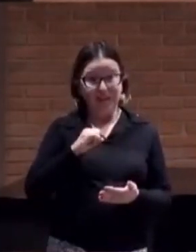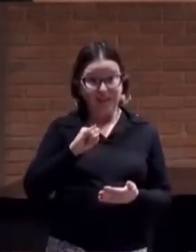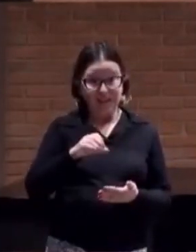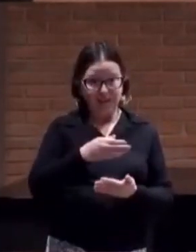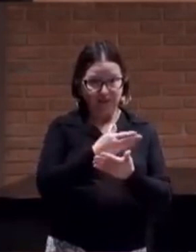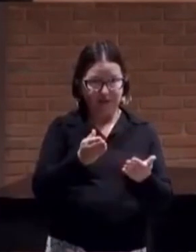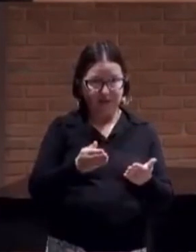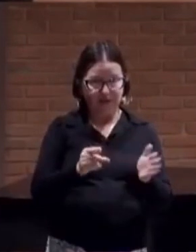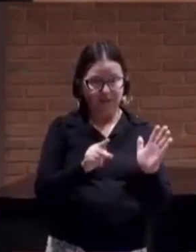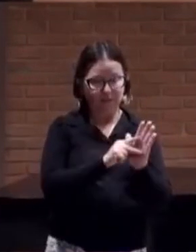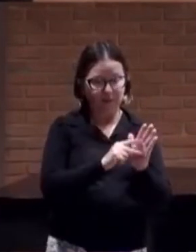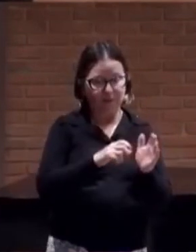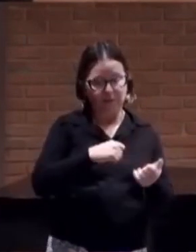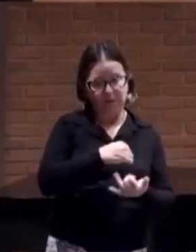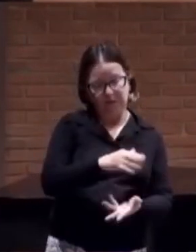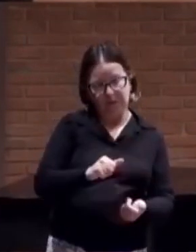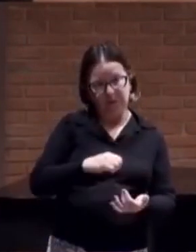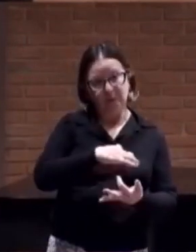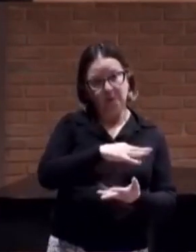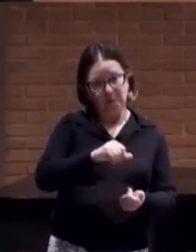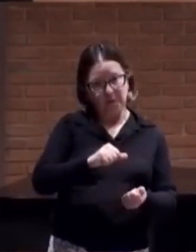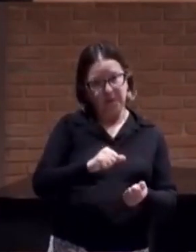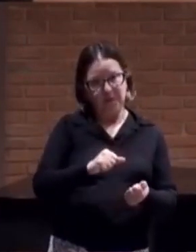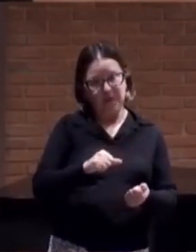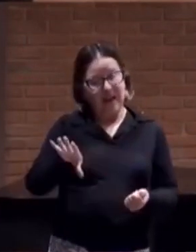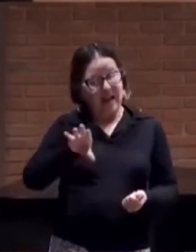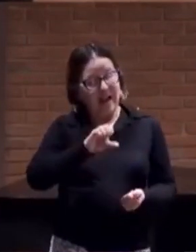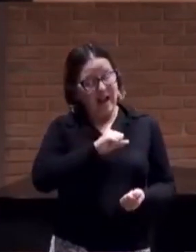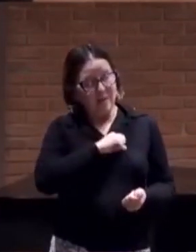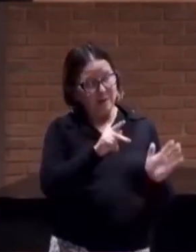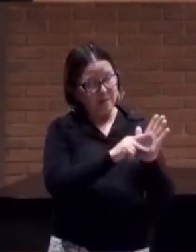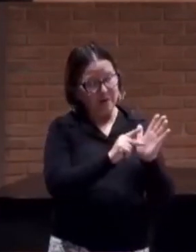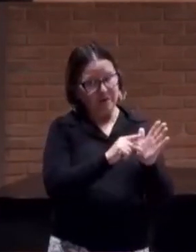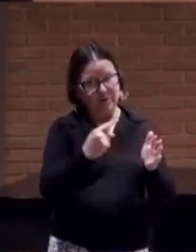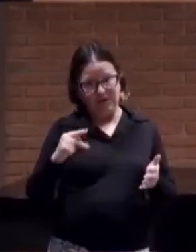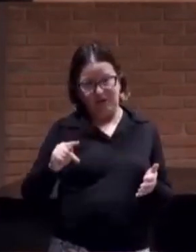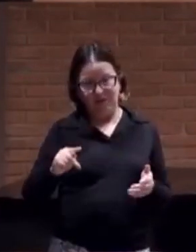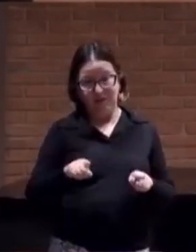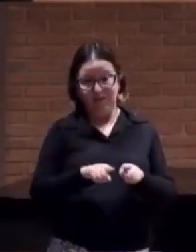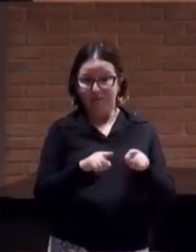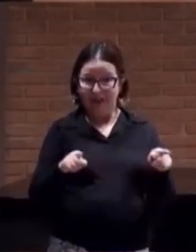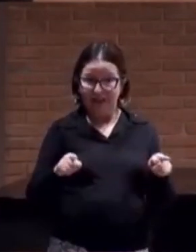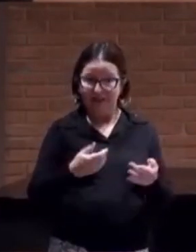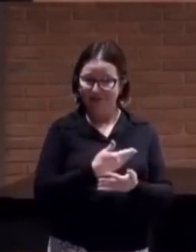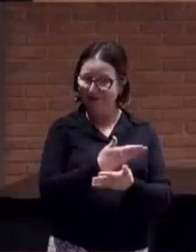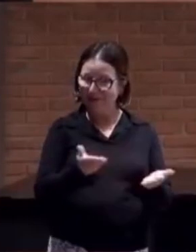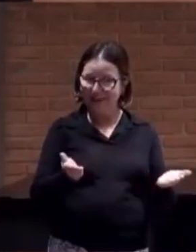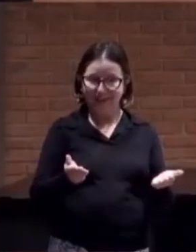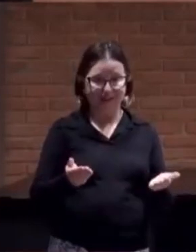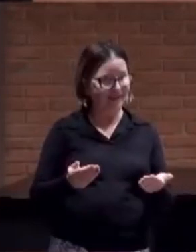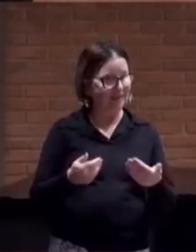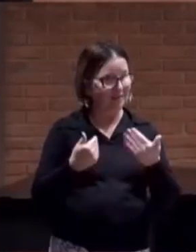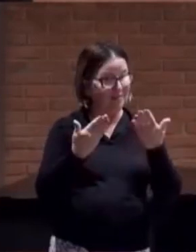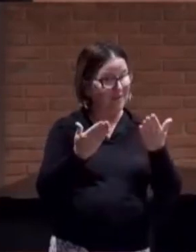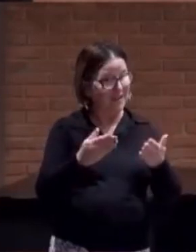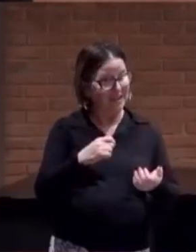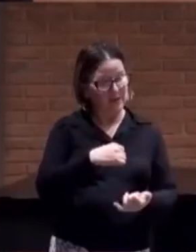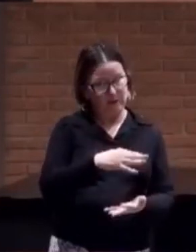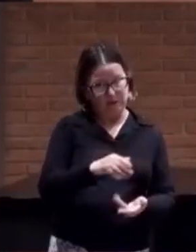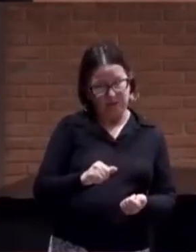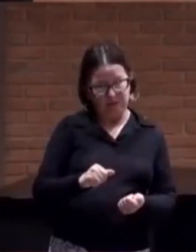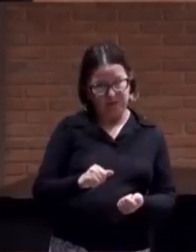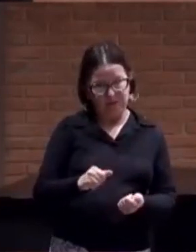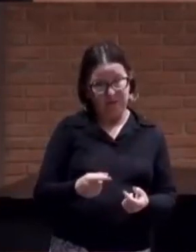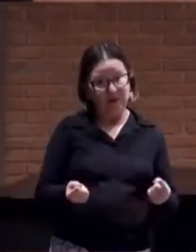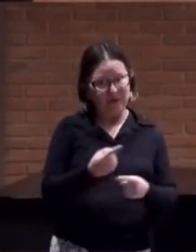do mundo, o mundo amaria o que era seu. Como todavia não sois do mundo, pelo contrário,